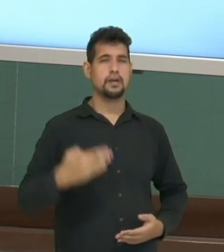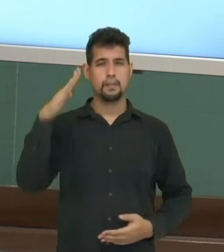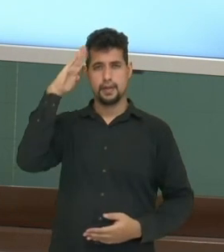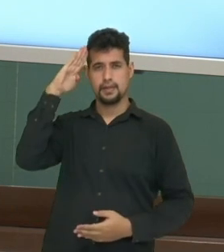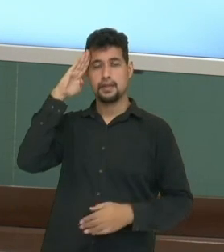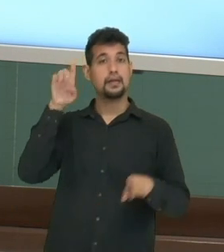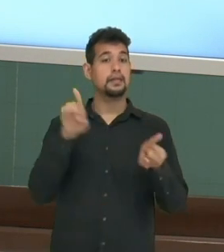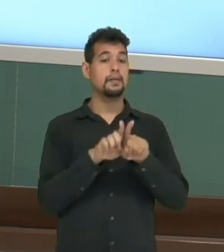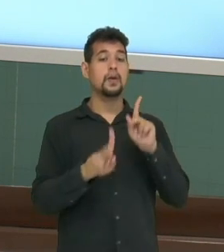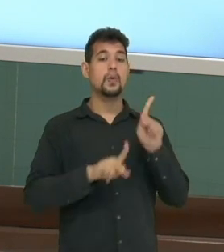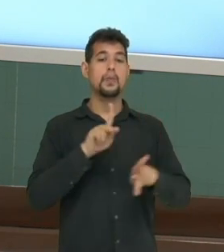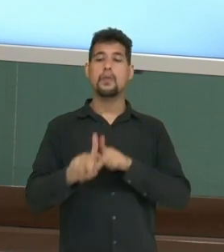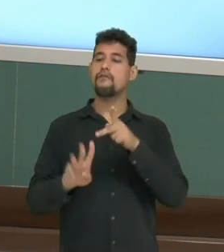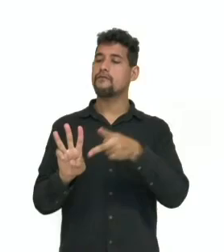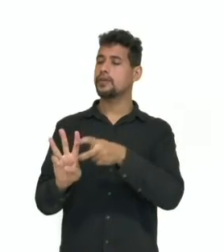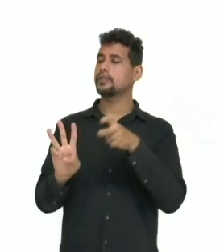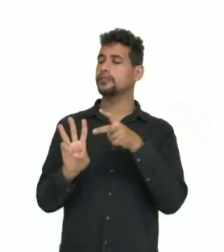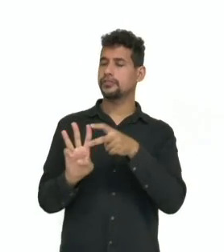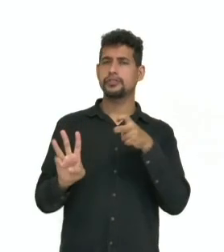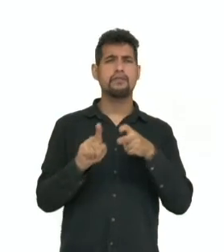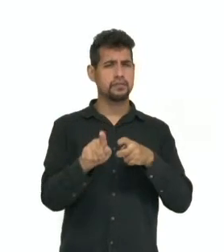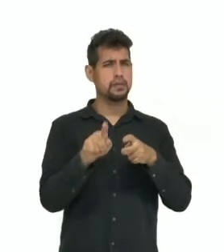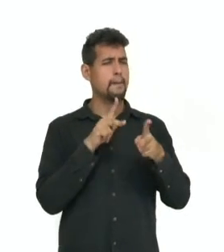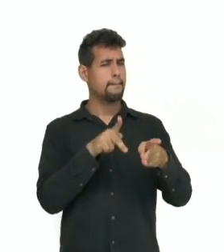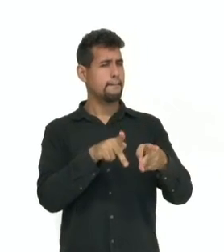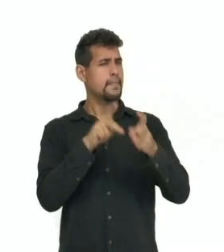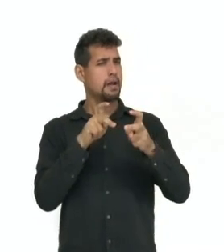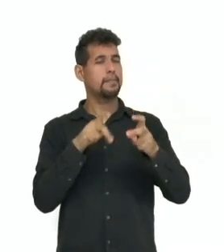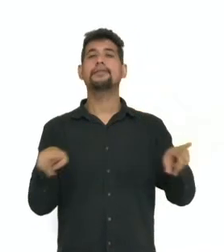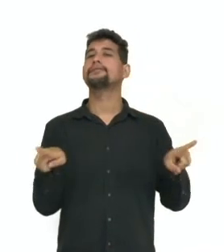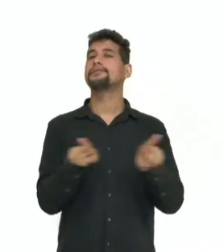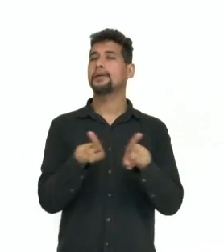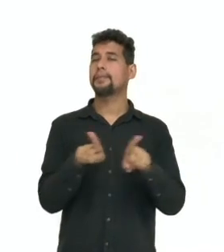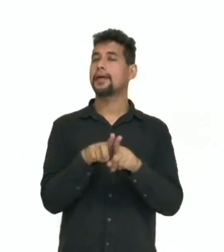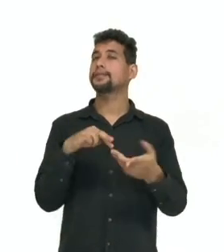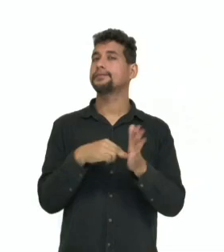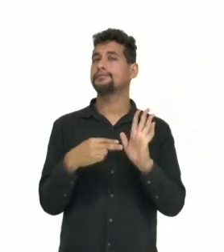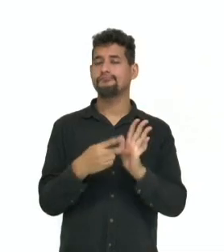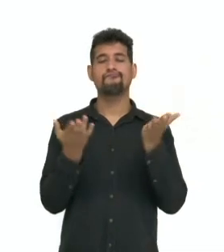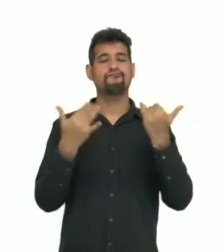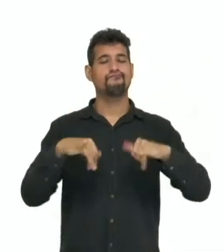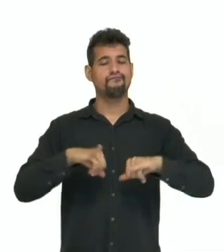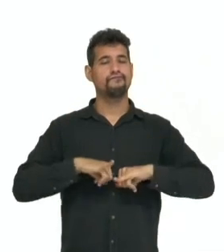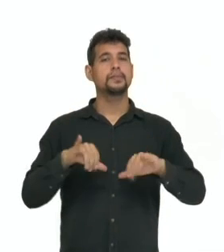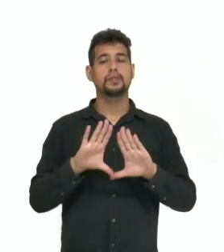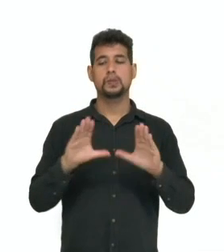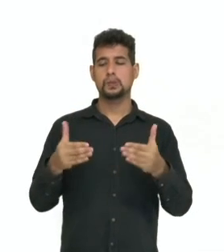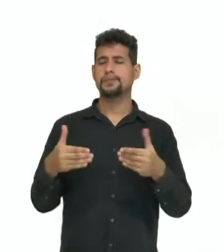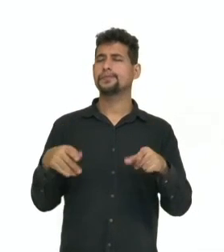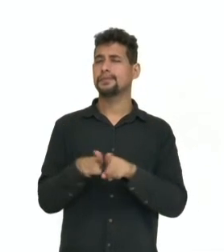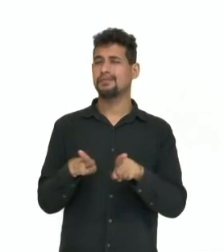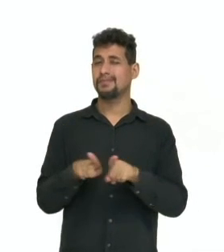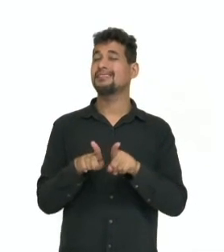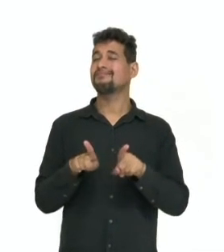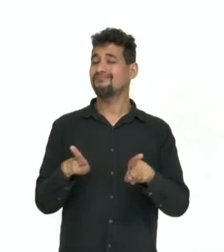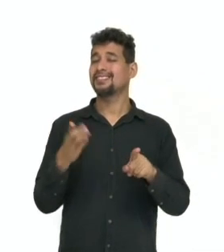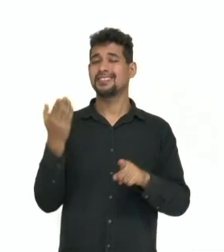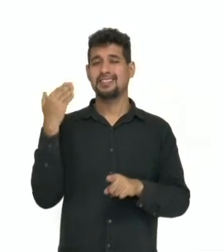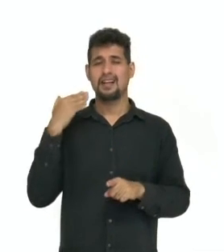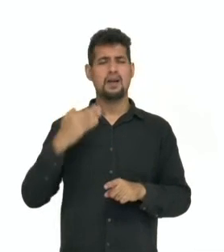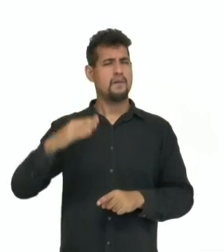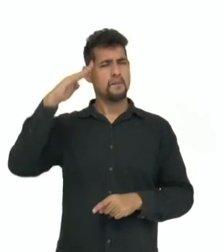os indígenas da Amazônia? Você percebe que eles também foram alvo da repressão e da violência no período